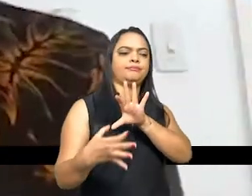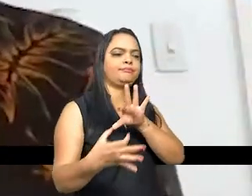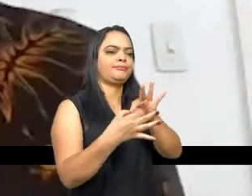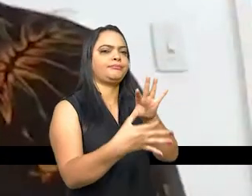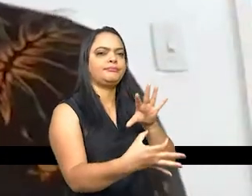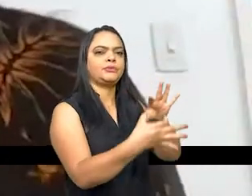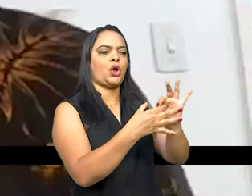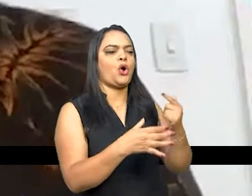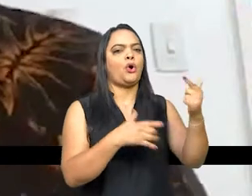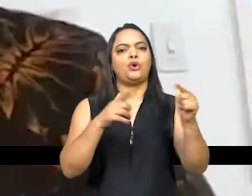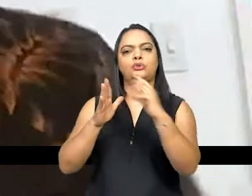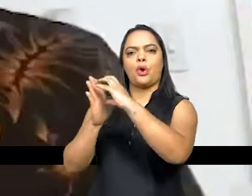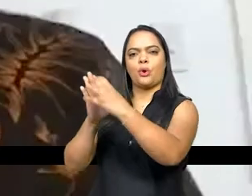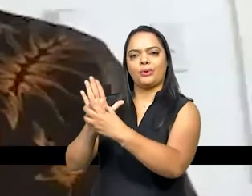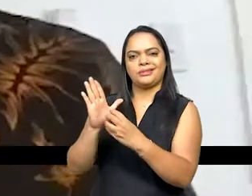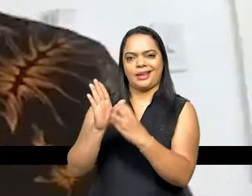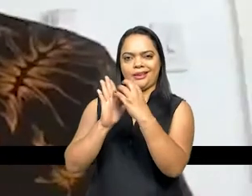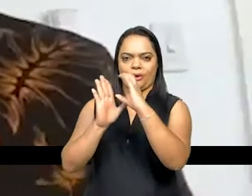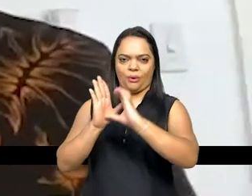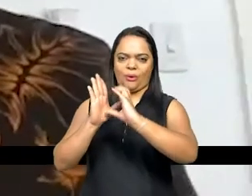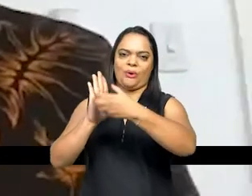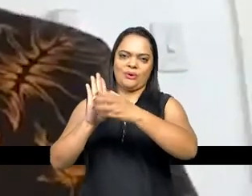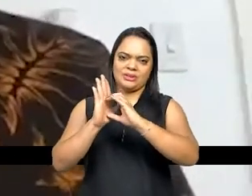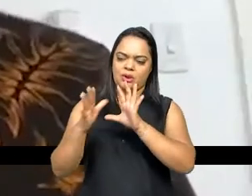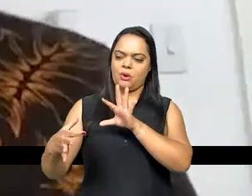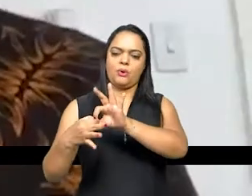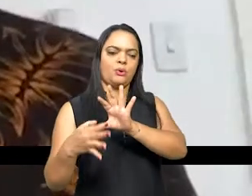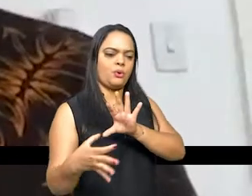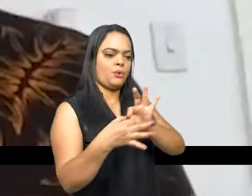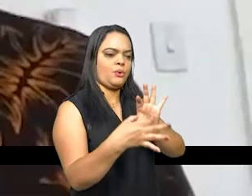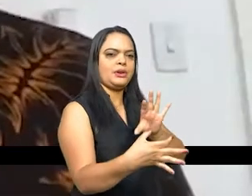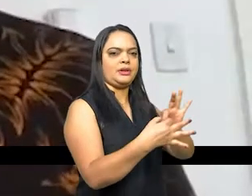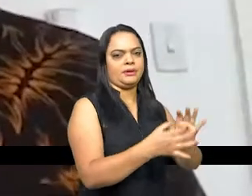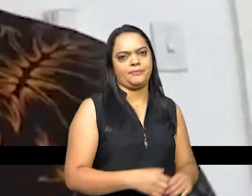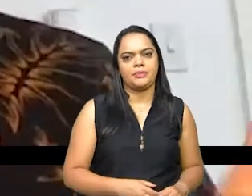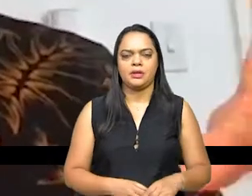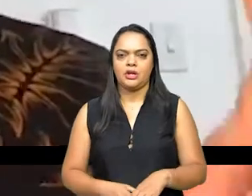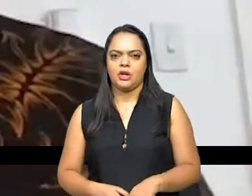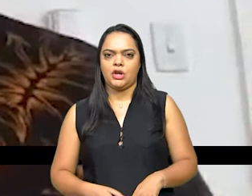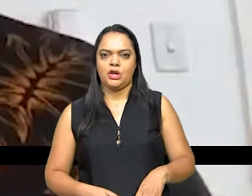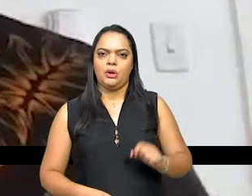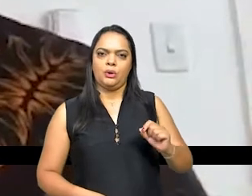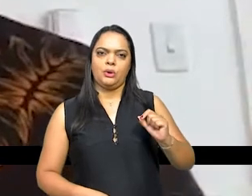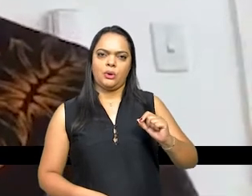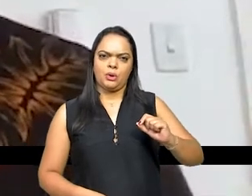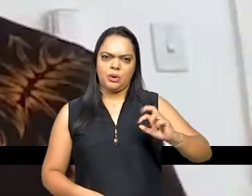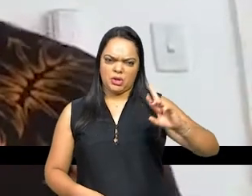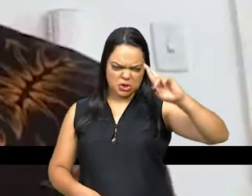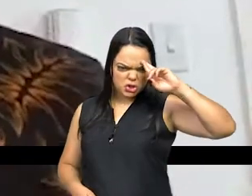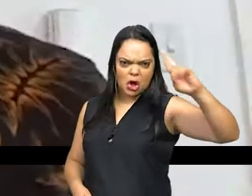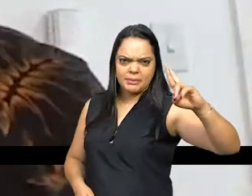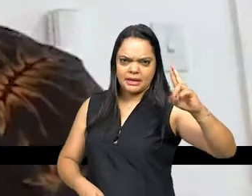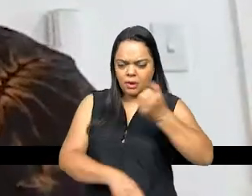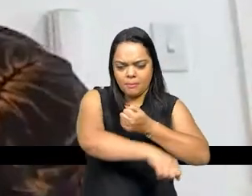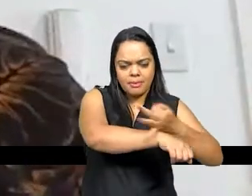diversos outros marcadores. Não existe dominação branca sem dominação masculina. Então, acho que seriam esses 2 pontos que